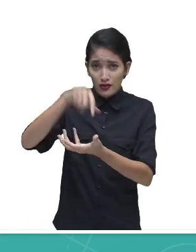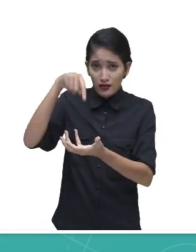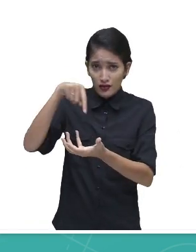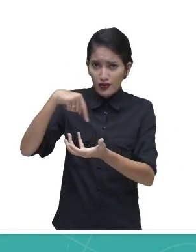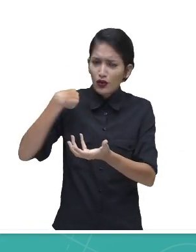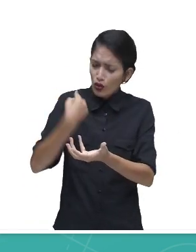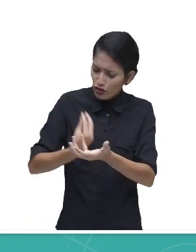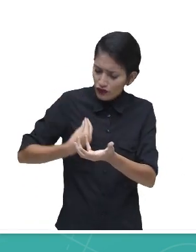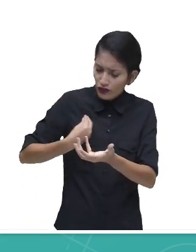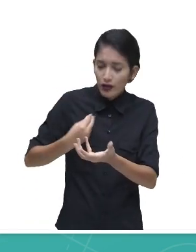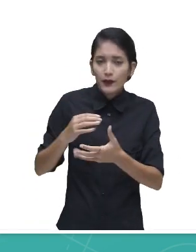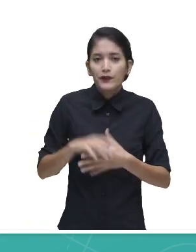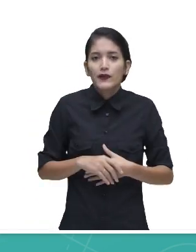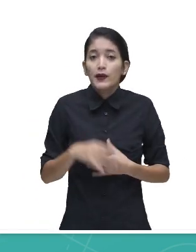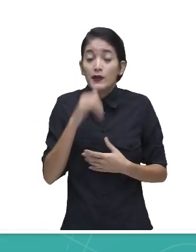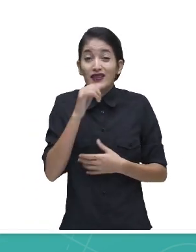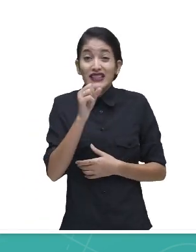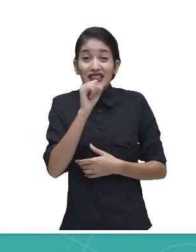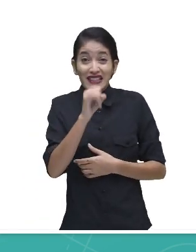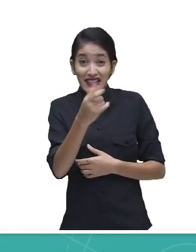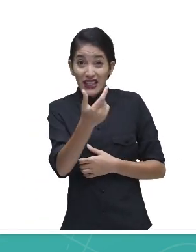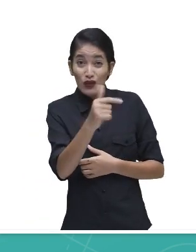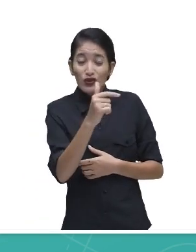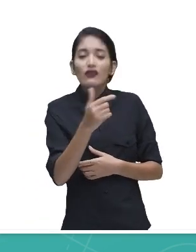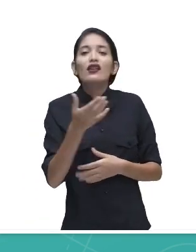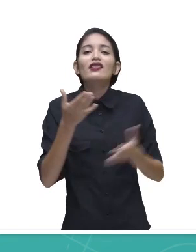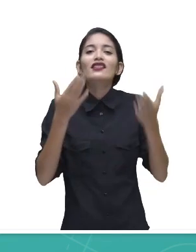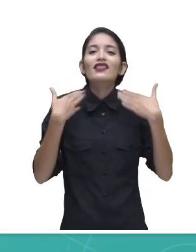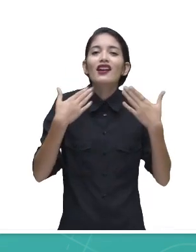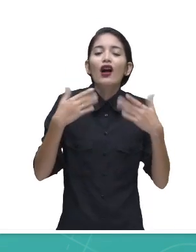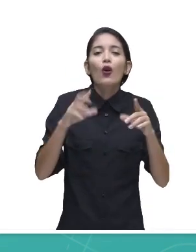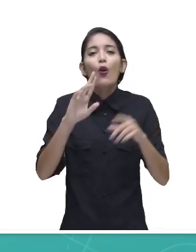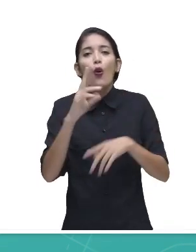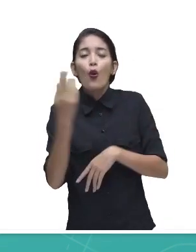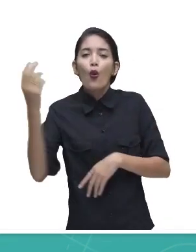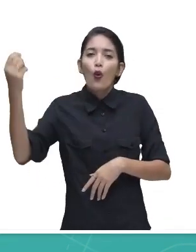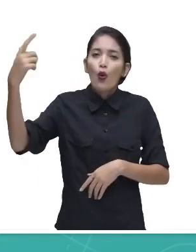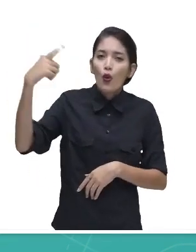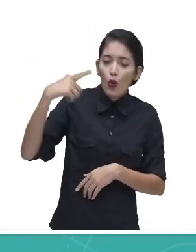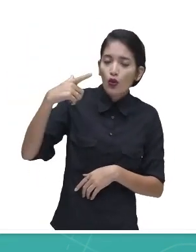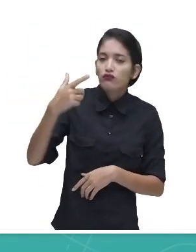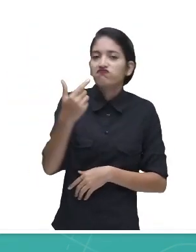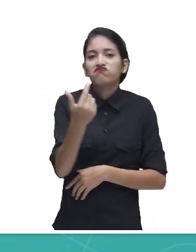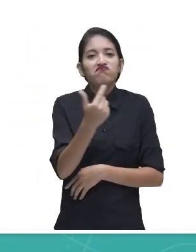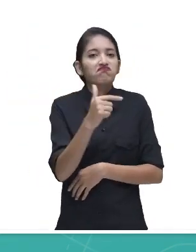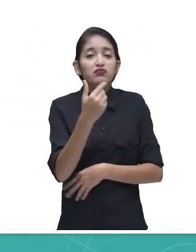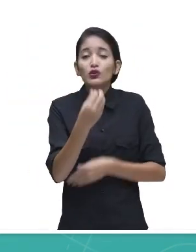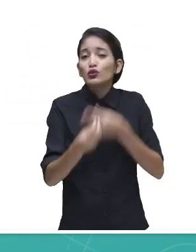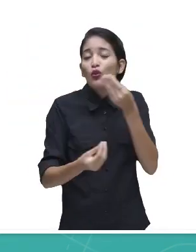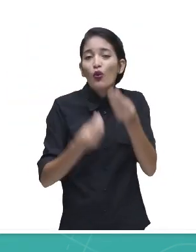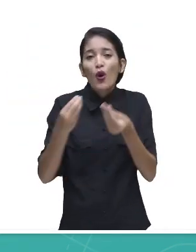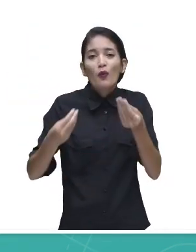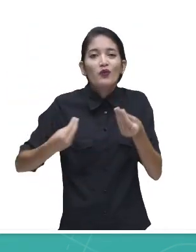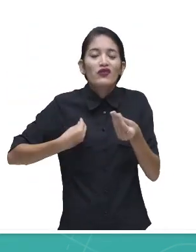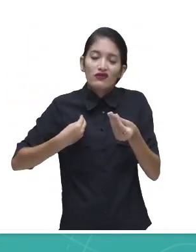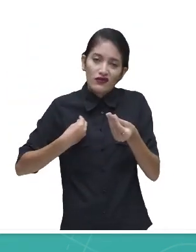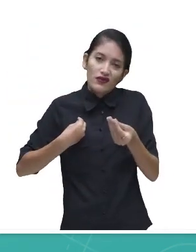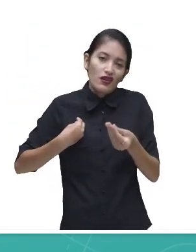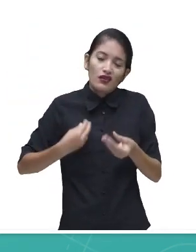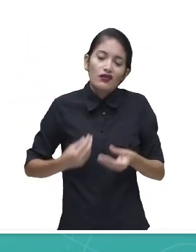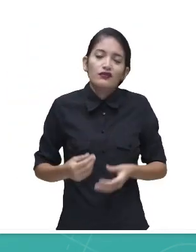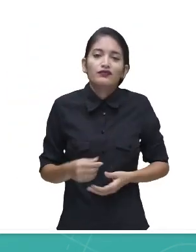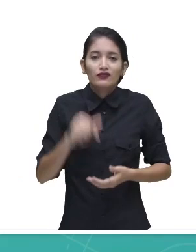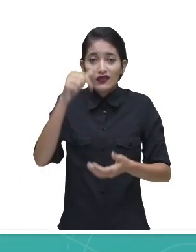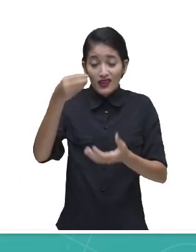Ou seja, se nós não tivéssemos esse calor e essa luz do Sol, nós não tínhamos condições para sobreviver no